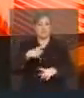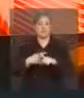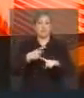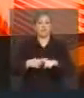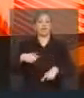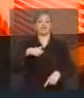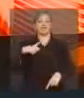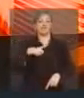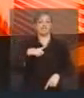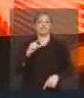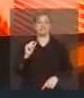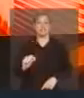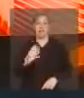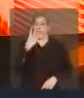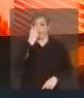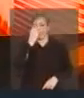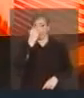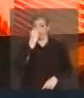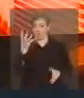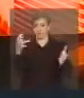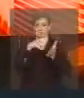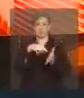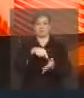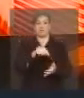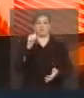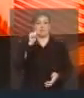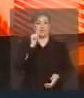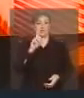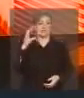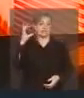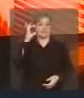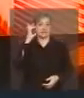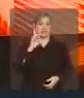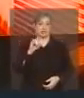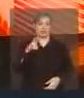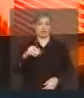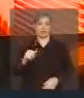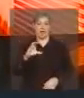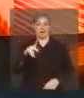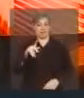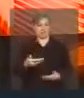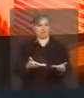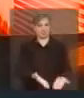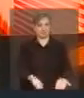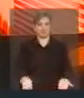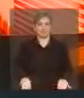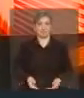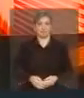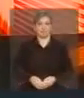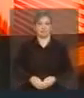porque trazia a fotografia da candidata Dilma na capa.